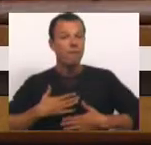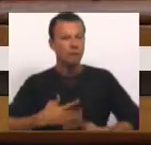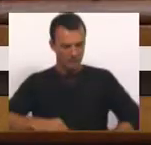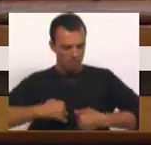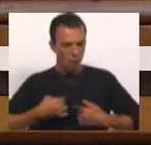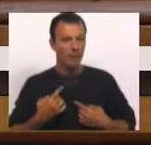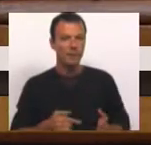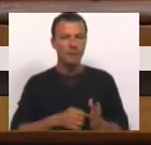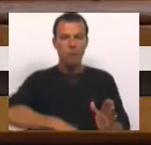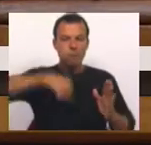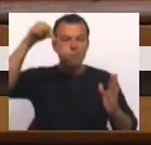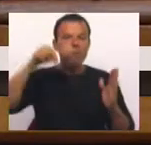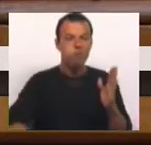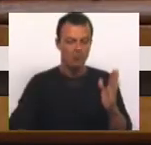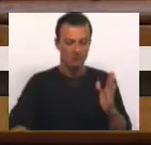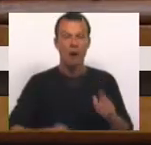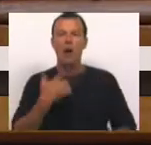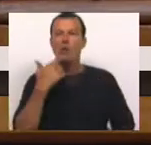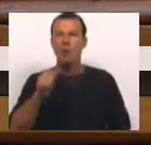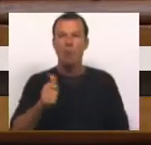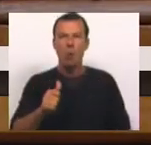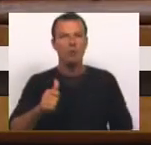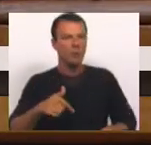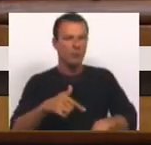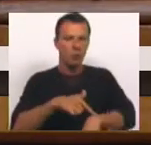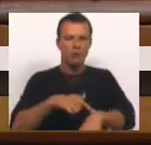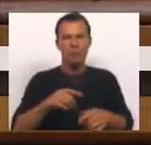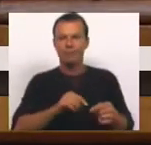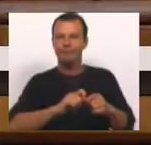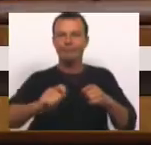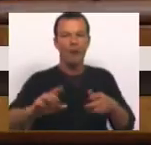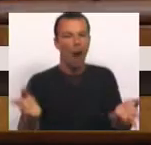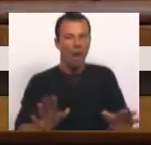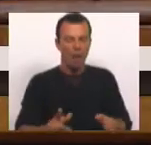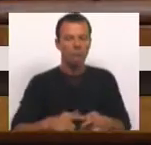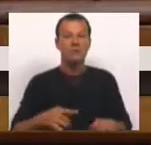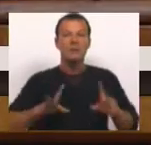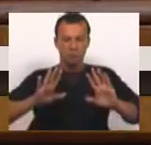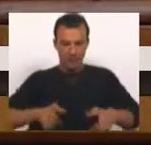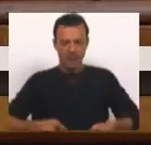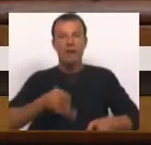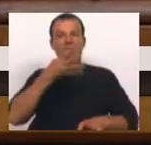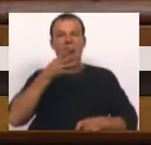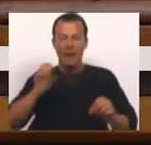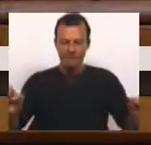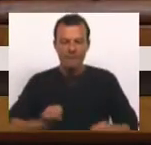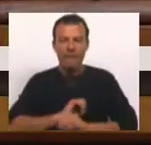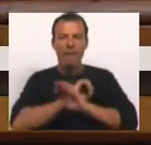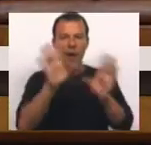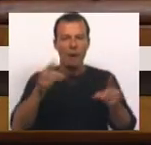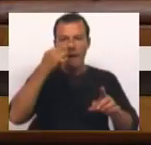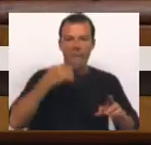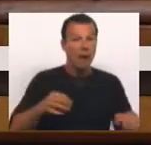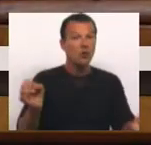ser instante, tem de ser atual e não pode ser diferido no tempo; ser expresso, tem de ser claro e inequívoco, não podendo